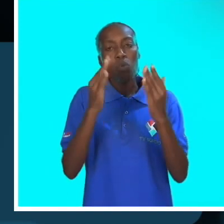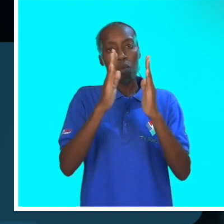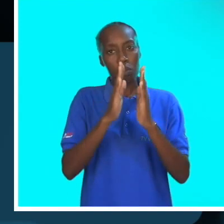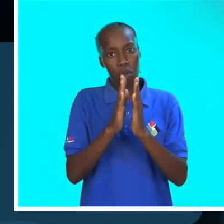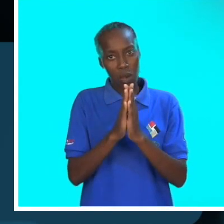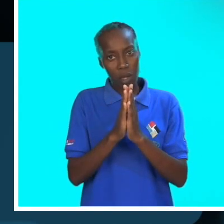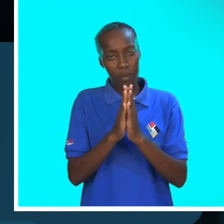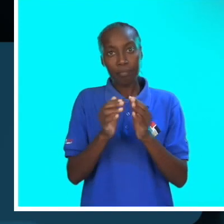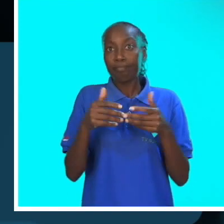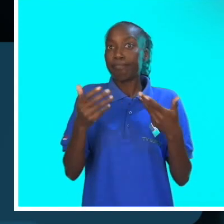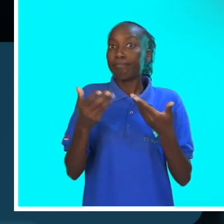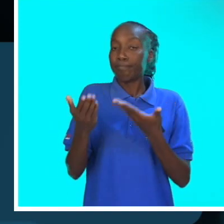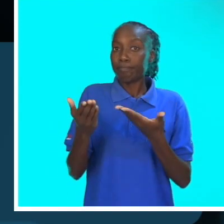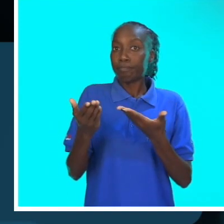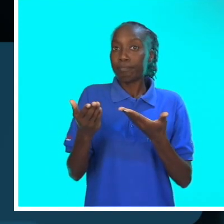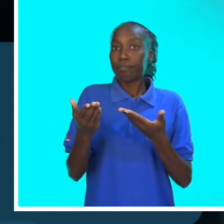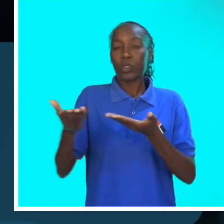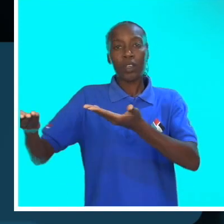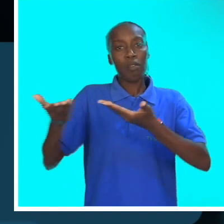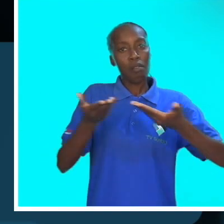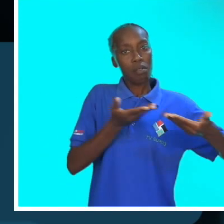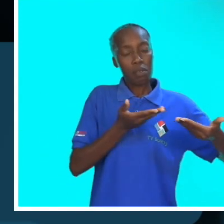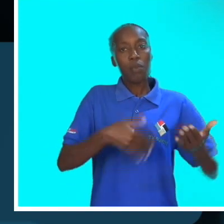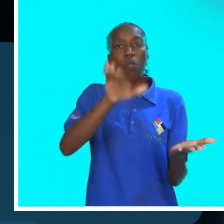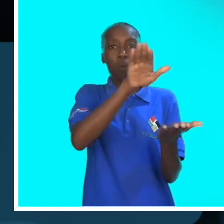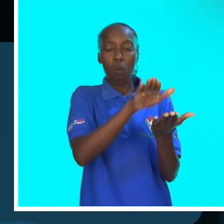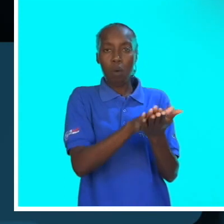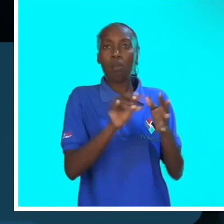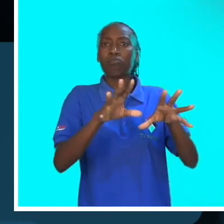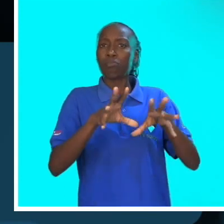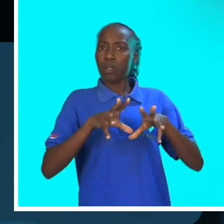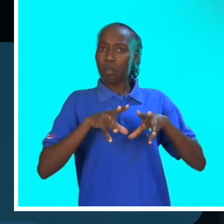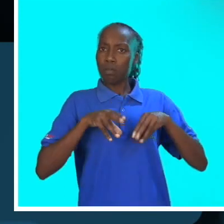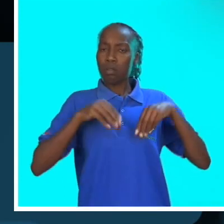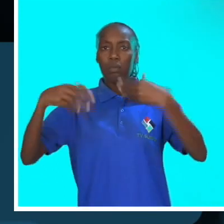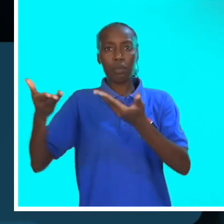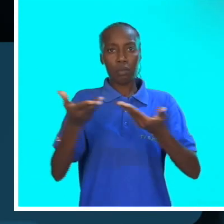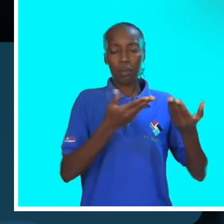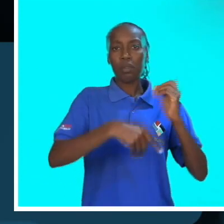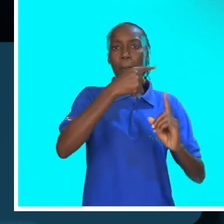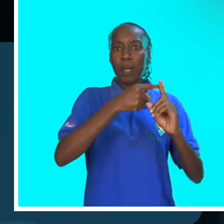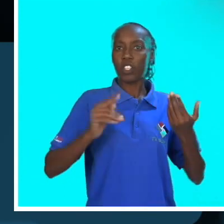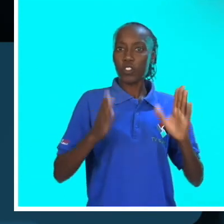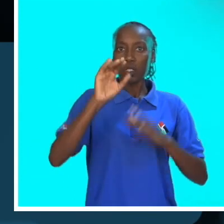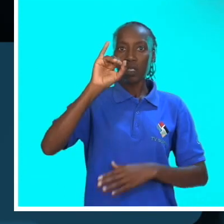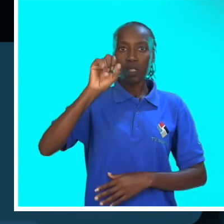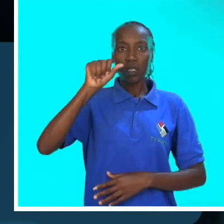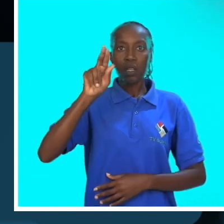já agradecer por ter nos recebido nos seus estudos e ter aceito o convite do Mais